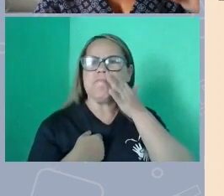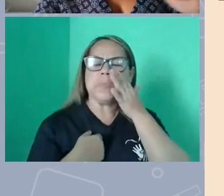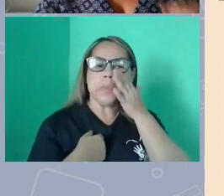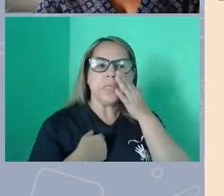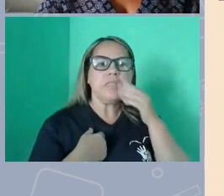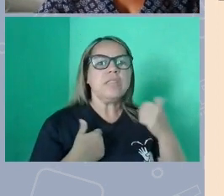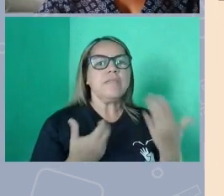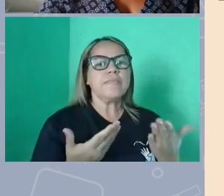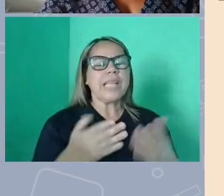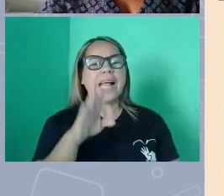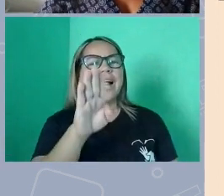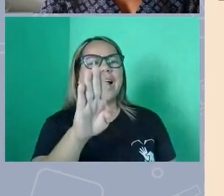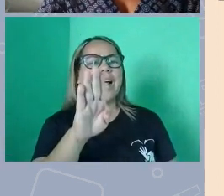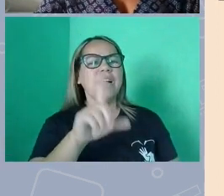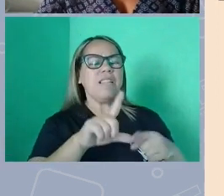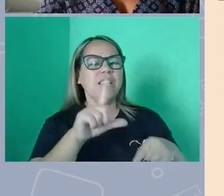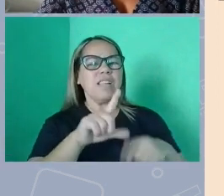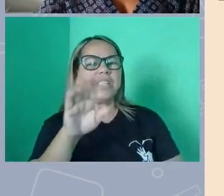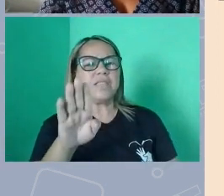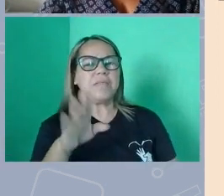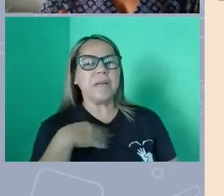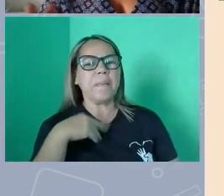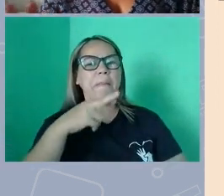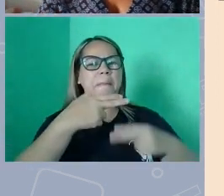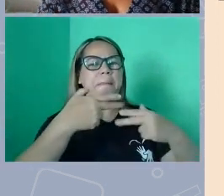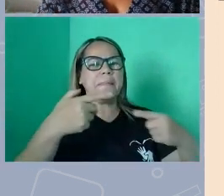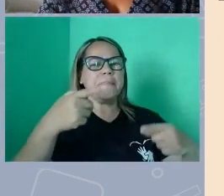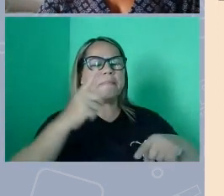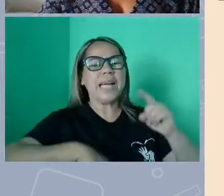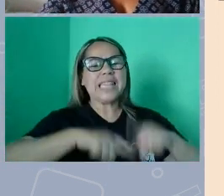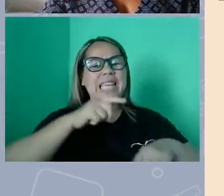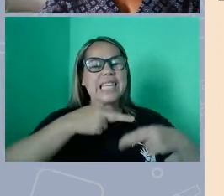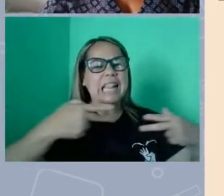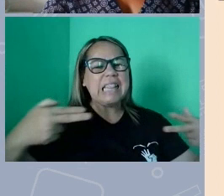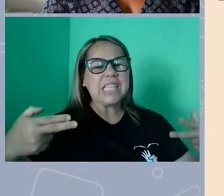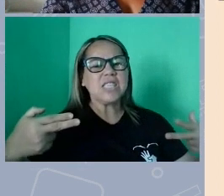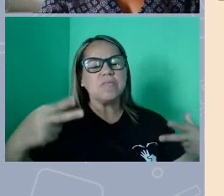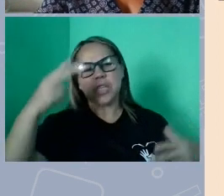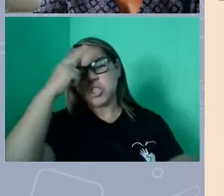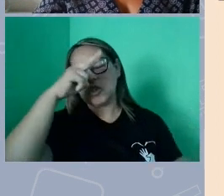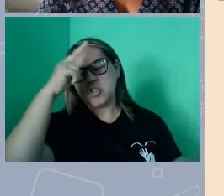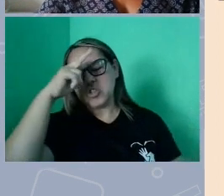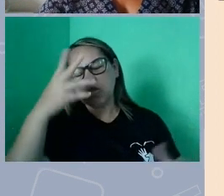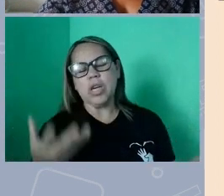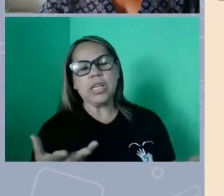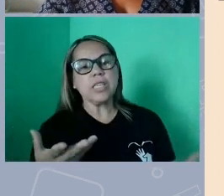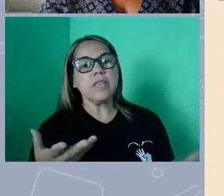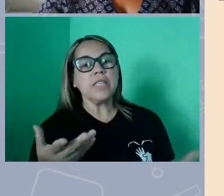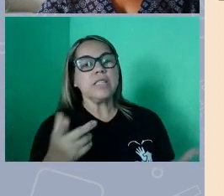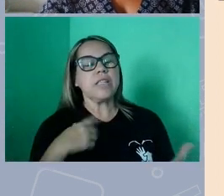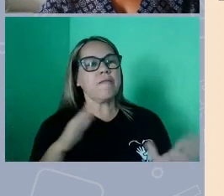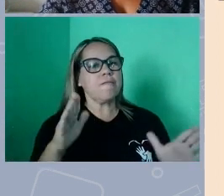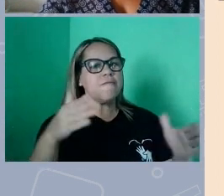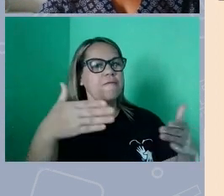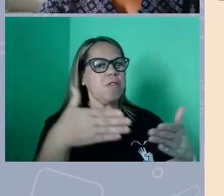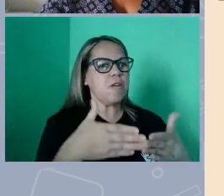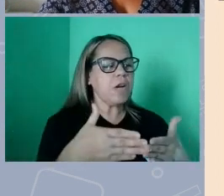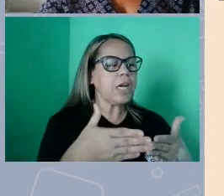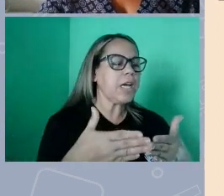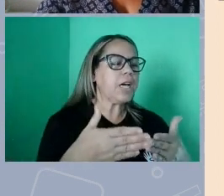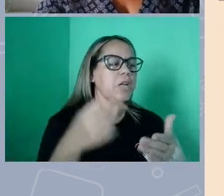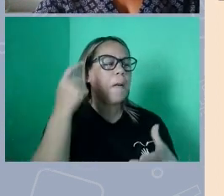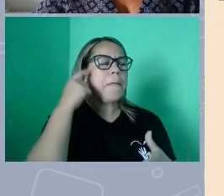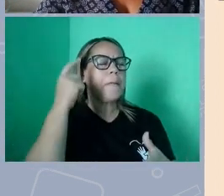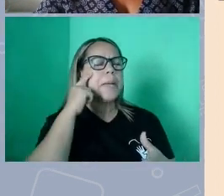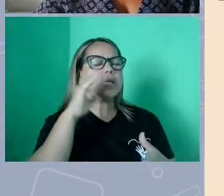letra B materialismo histórico materialismo histórico vinculado ao pensamento marxista de Karl